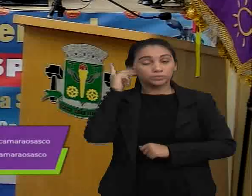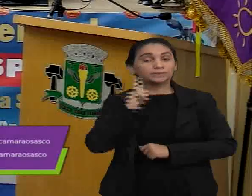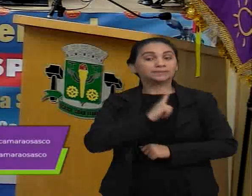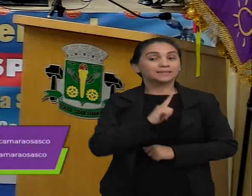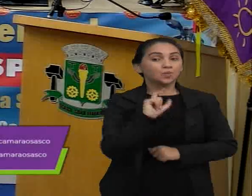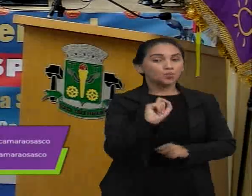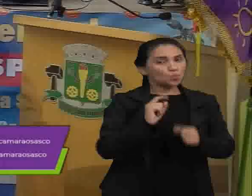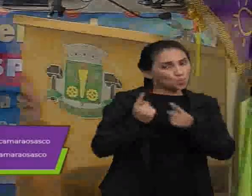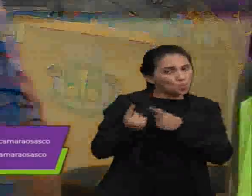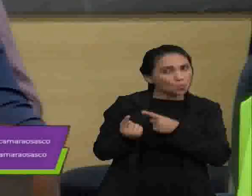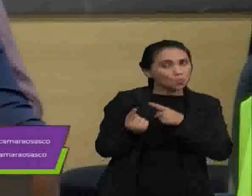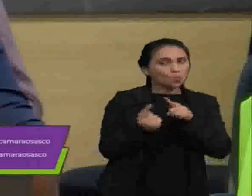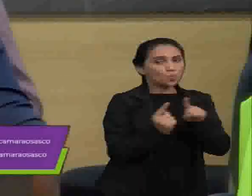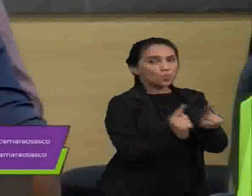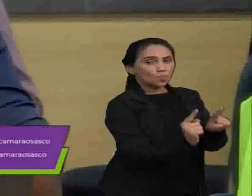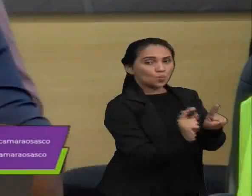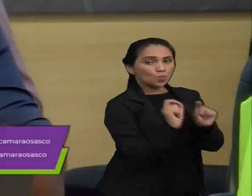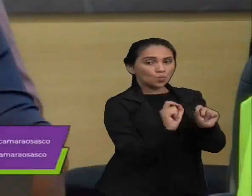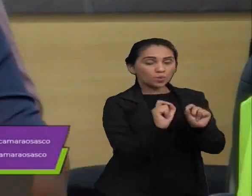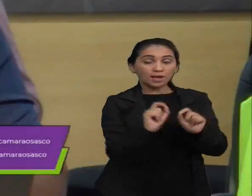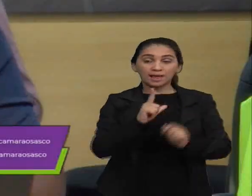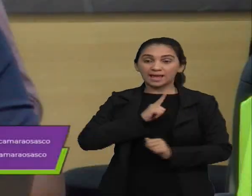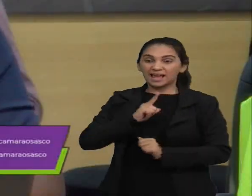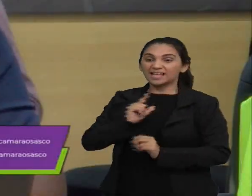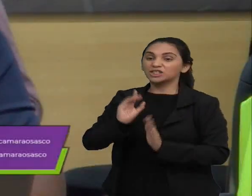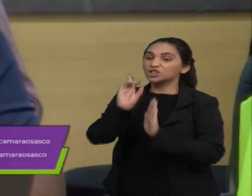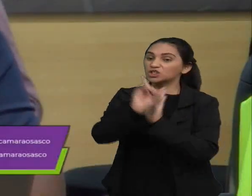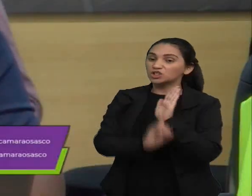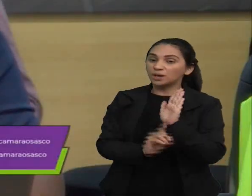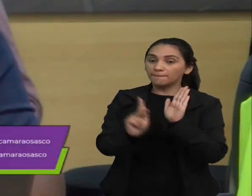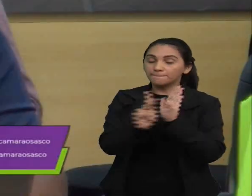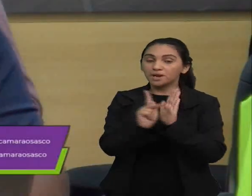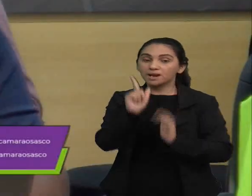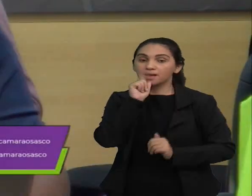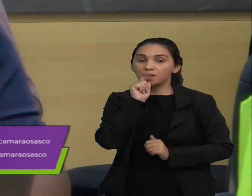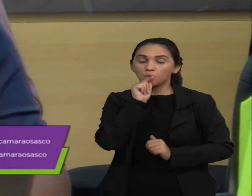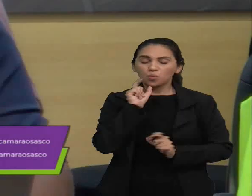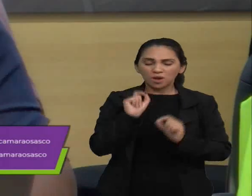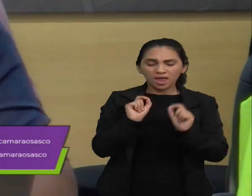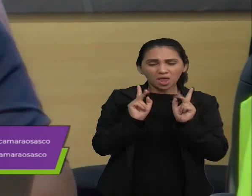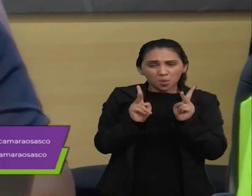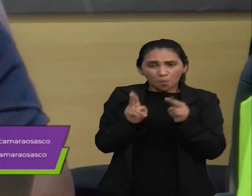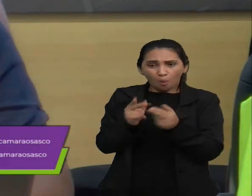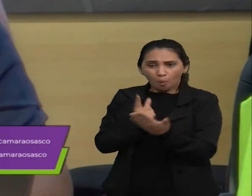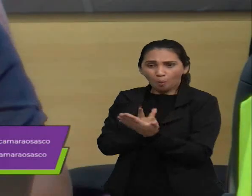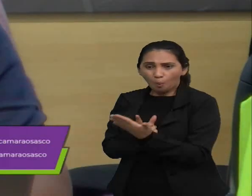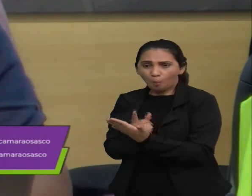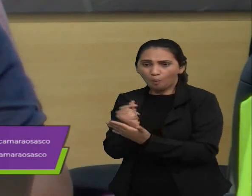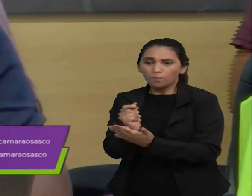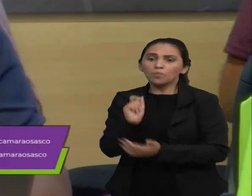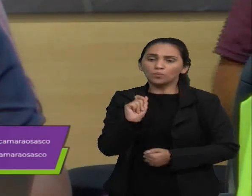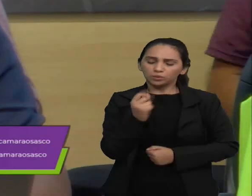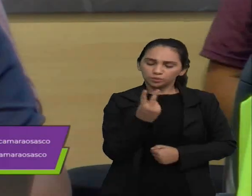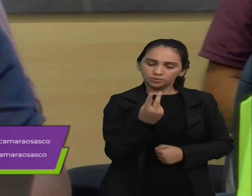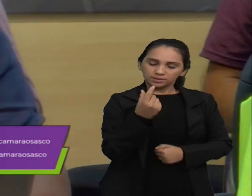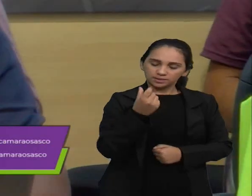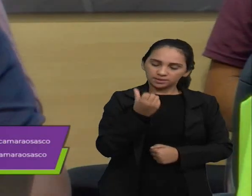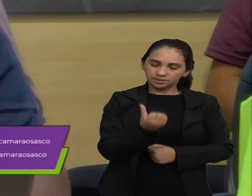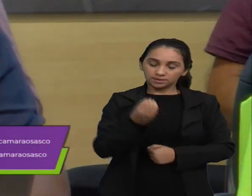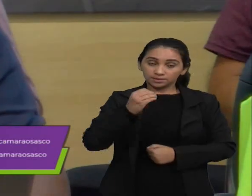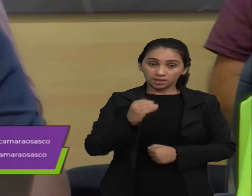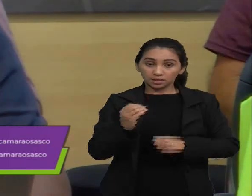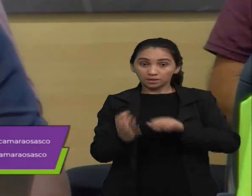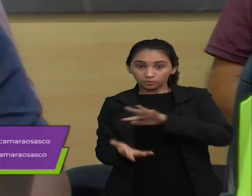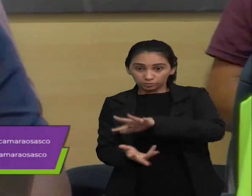feito ataques para transformar o direito de acesso à água em mercadoria. Em 270 cidades do